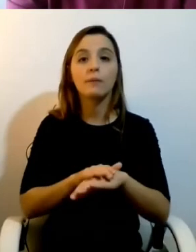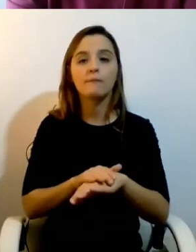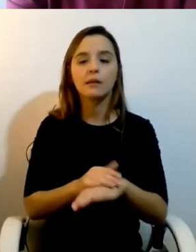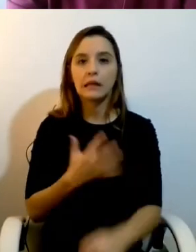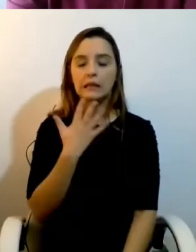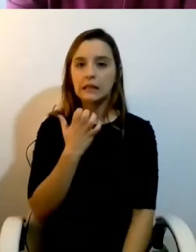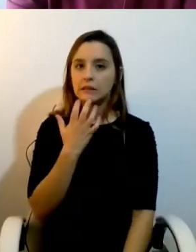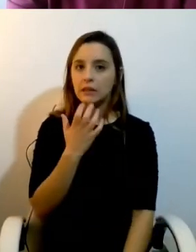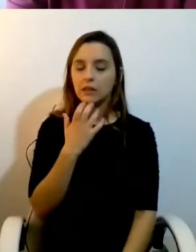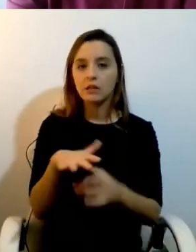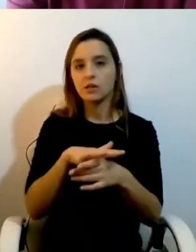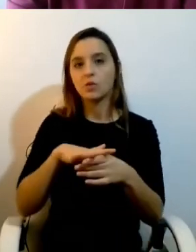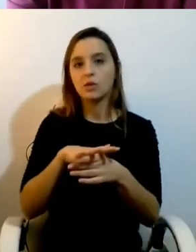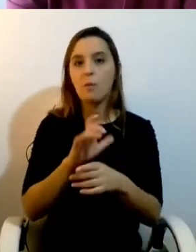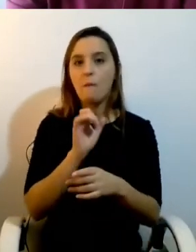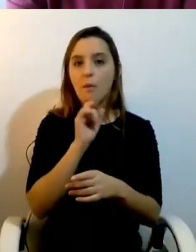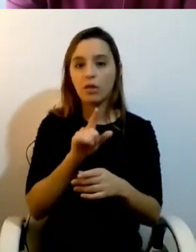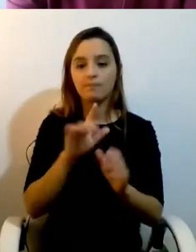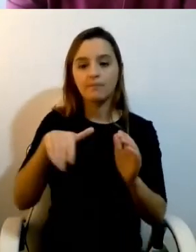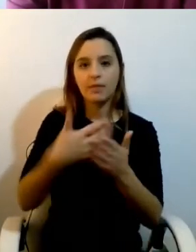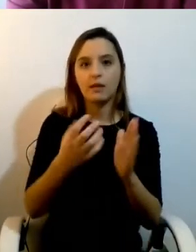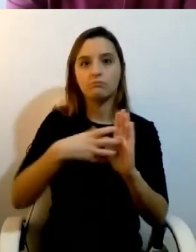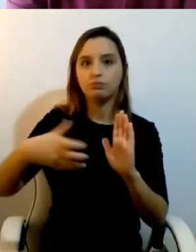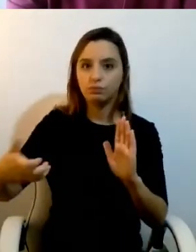que a situação se pudesse complicar de veras.